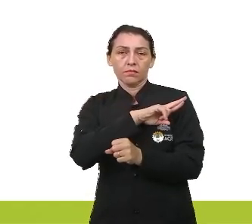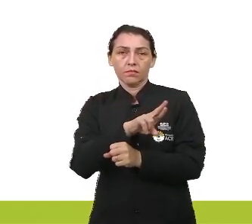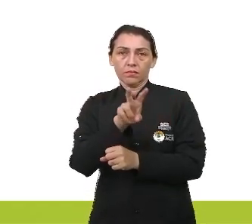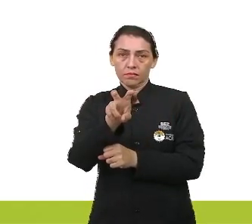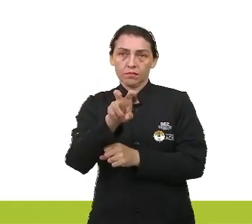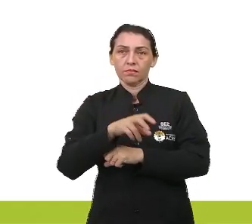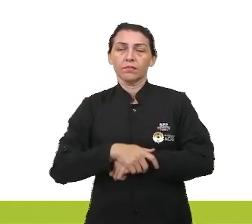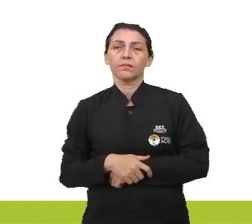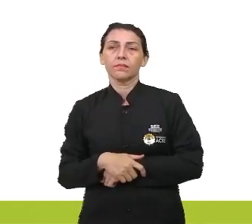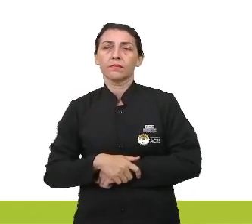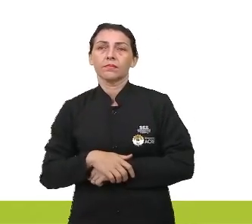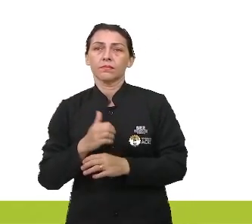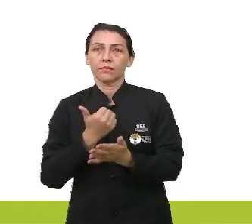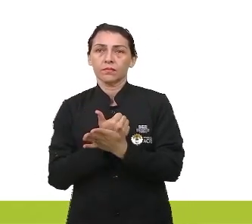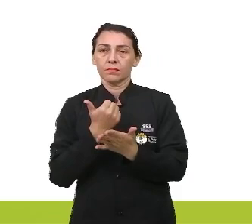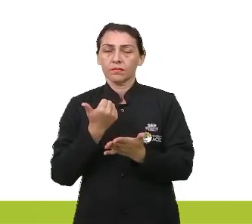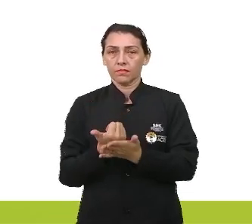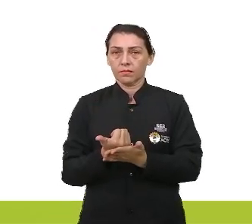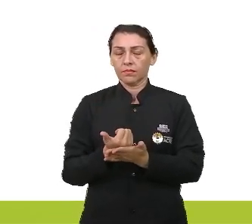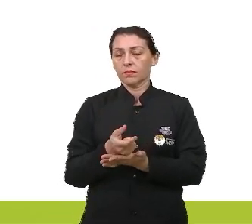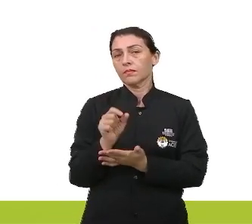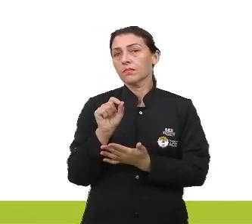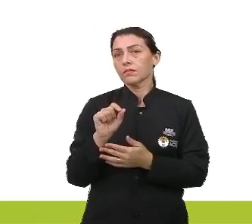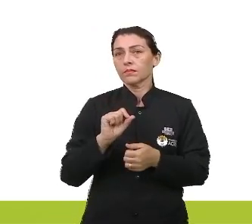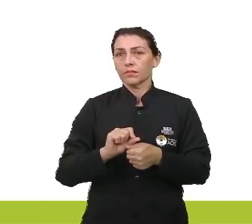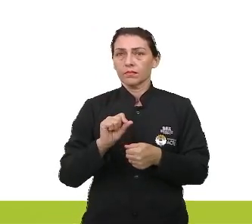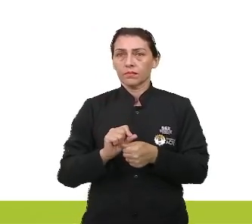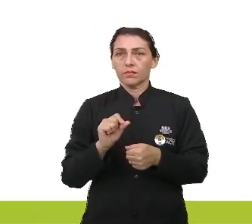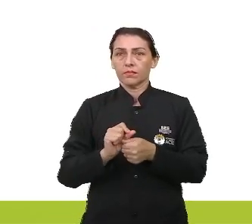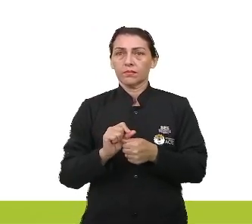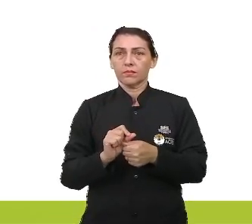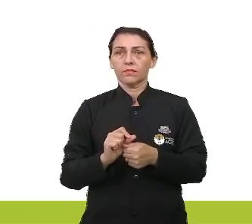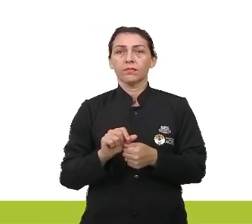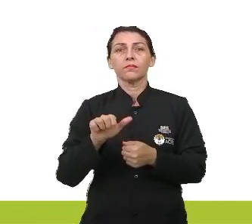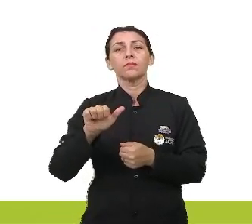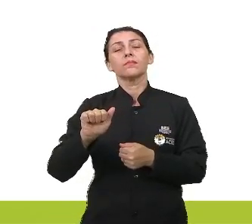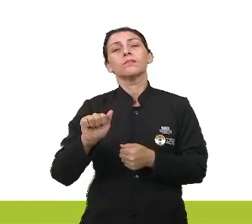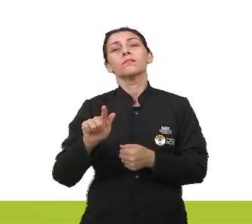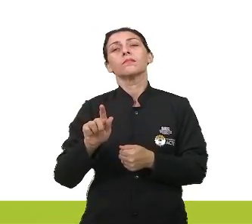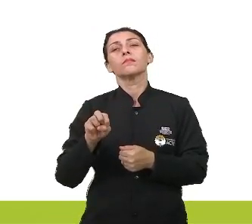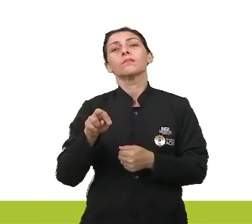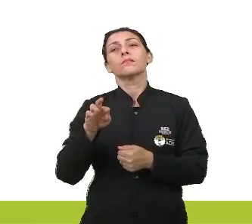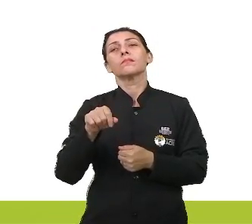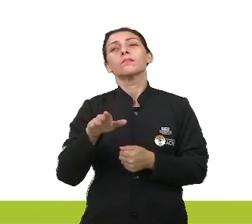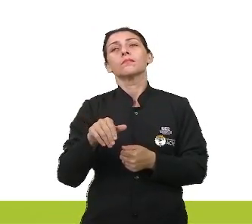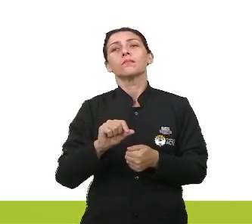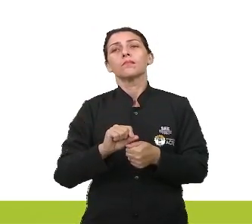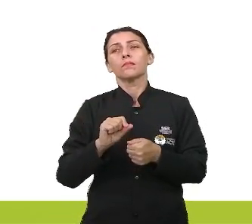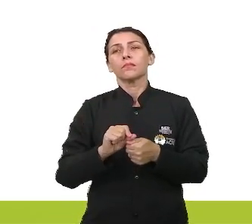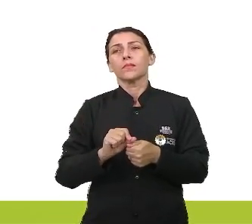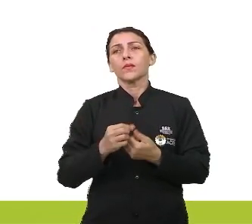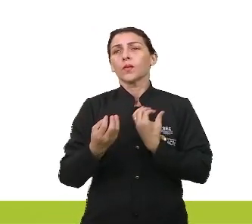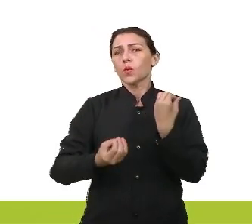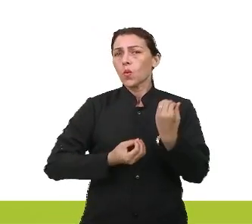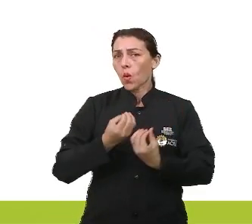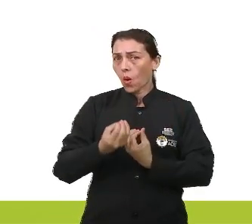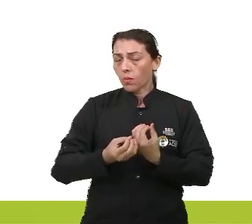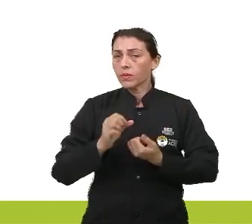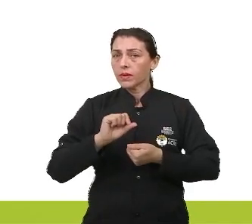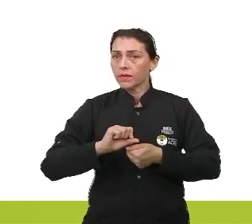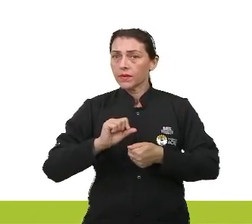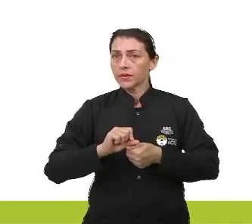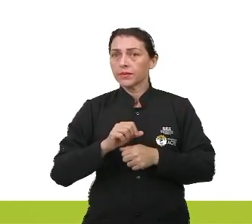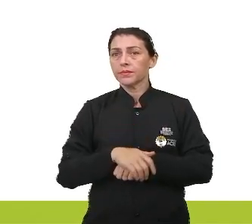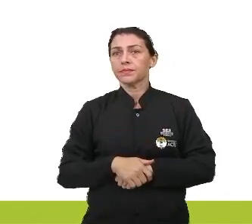5. Ação, o que será feito? Agente, quem fará? Meio modo, como será